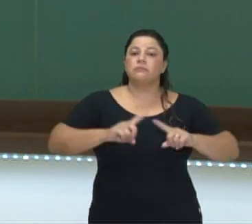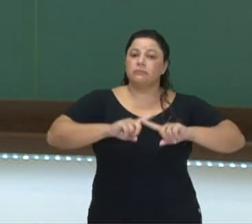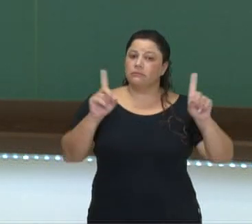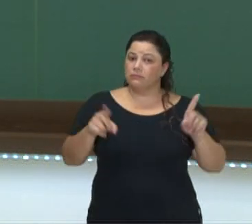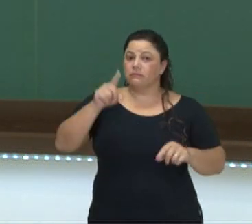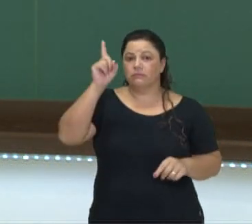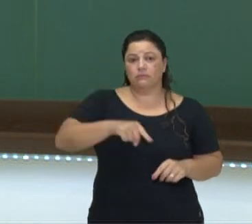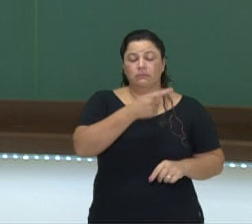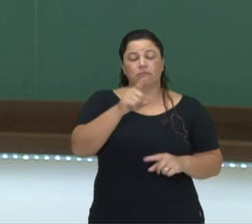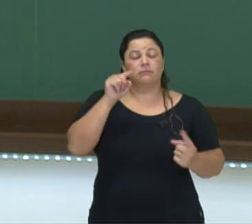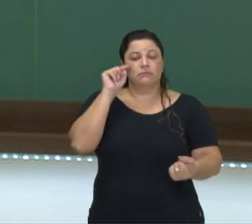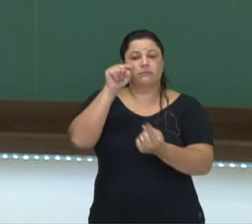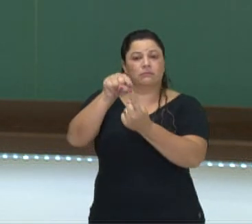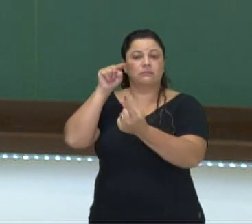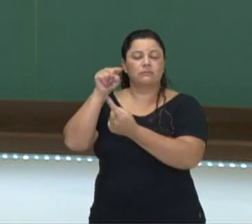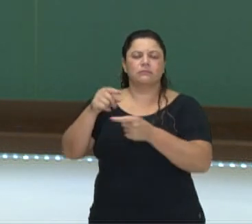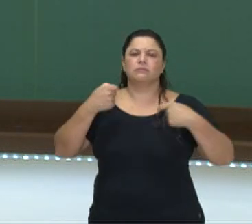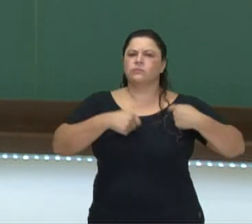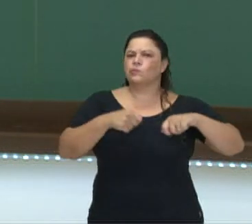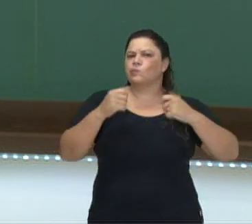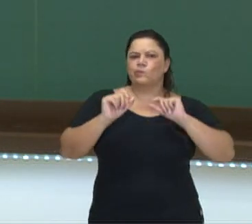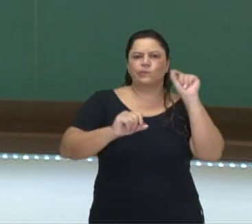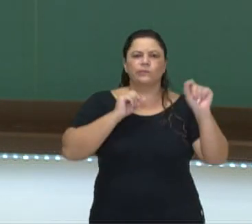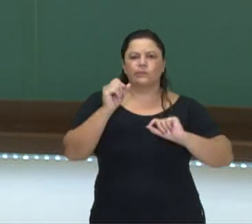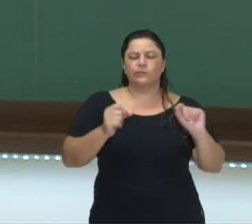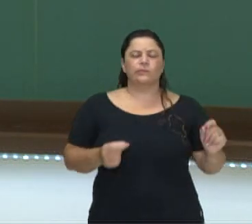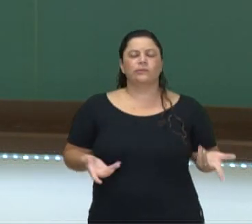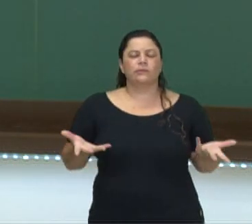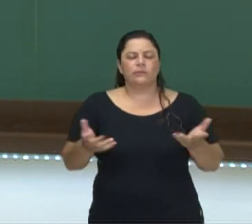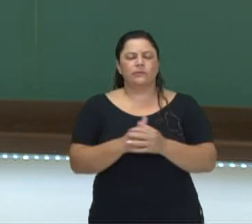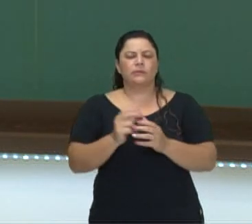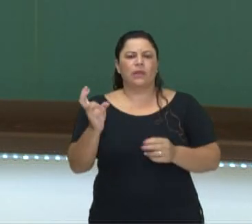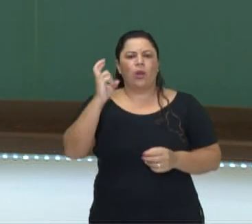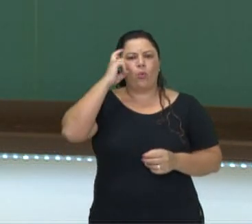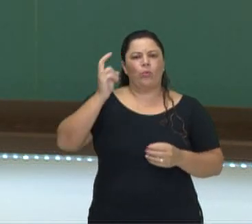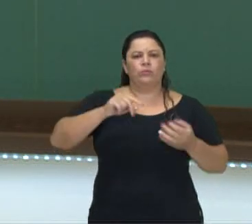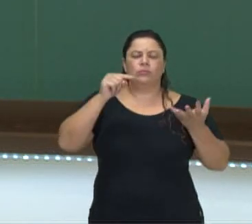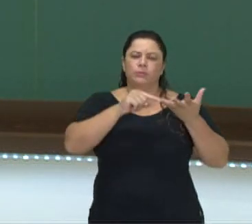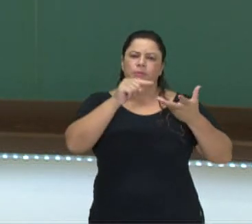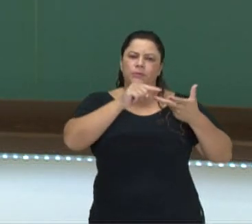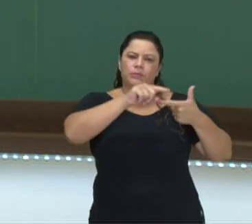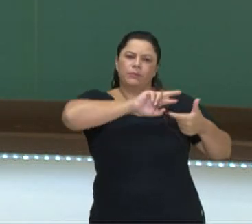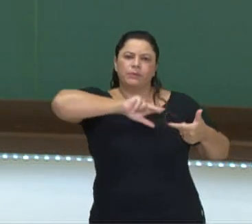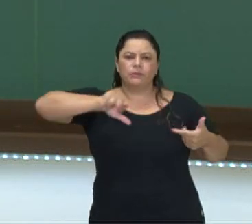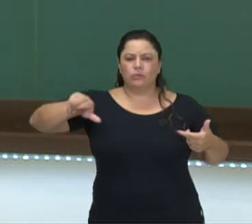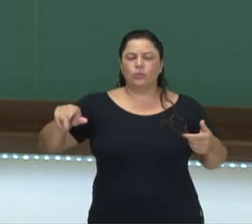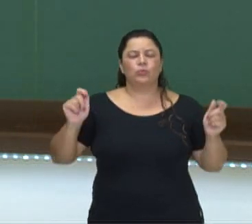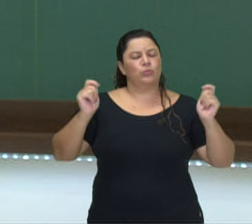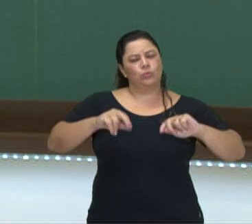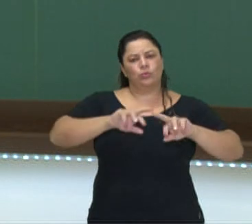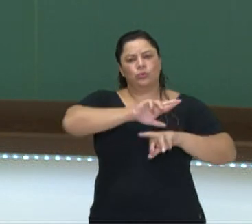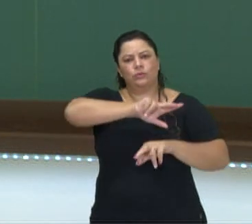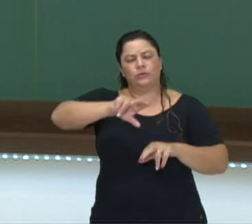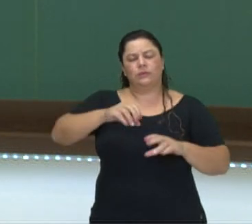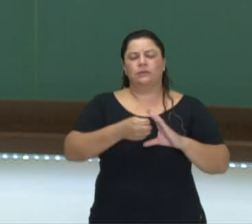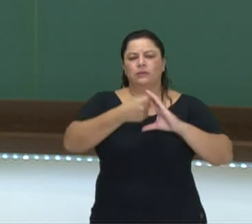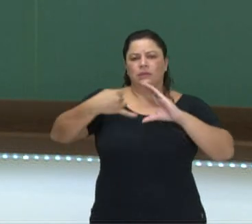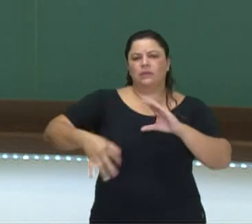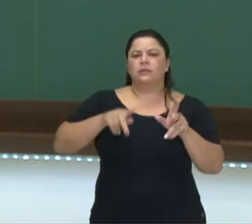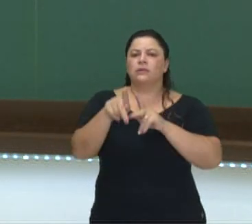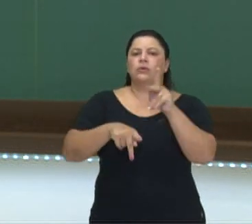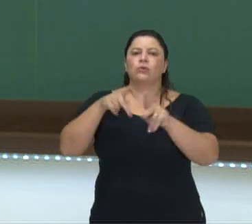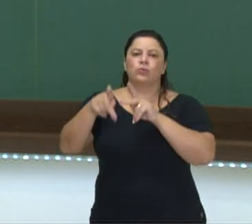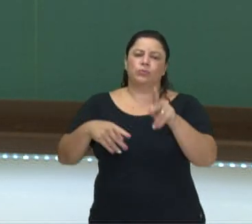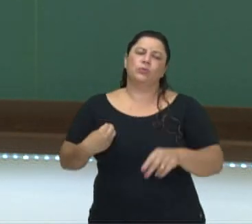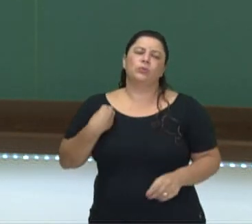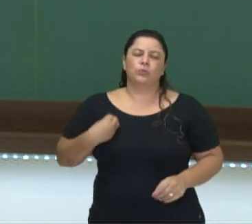isso não define necessariamente a riqueza cultural ou a diversidade de características do povo que